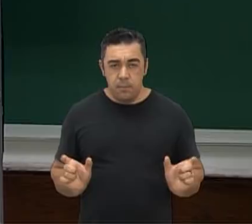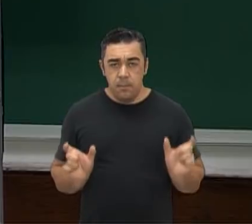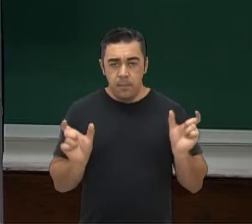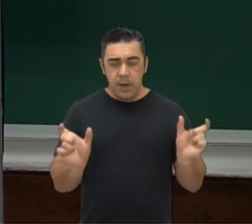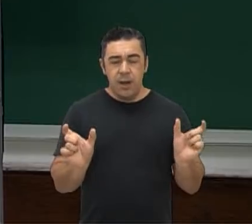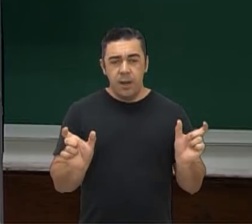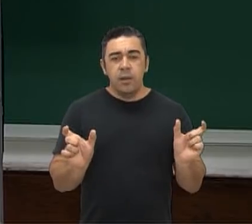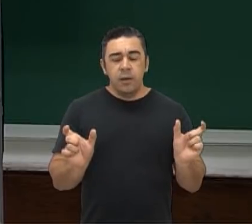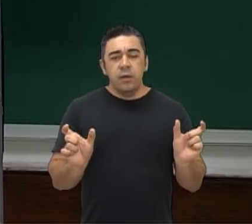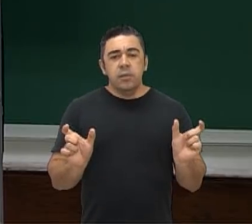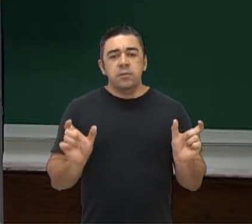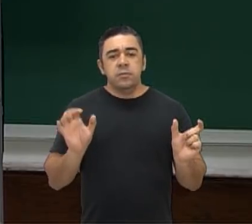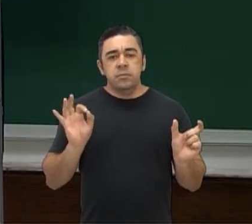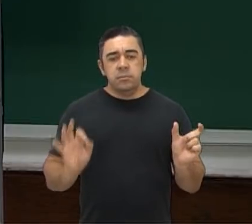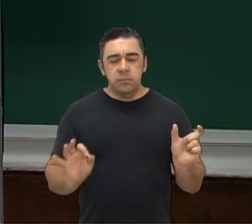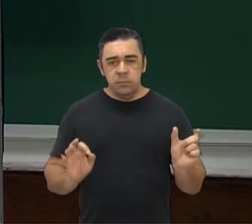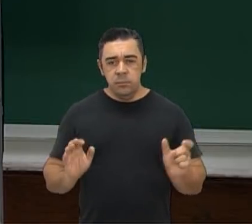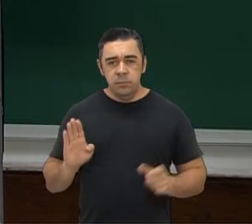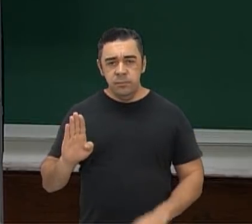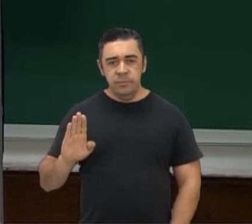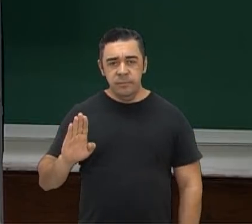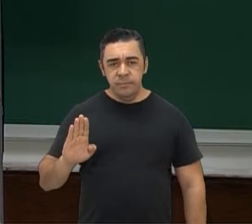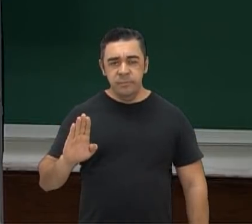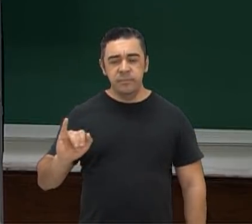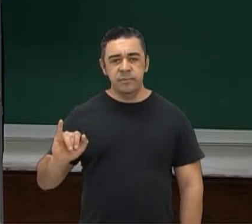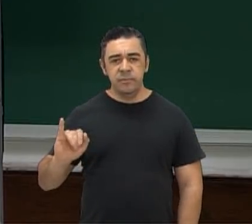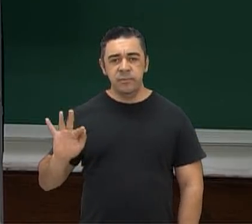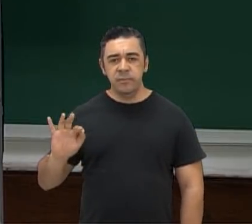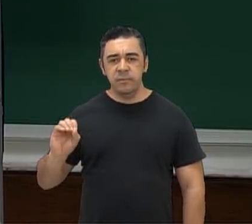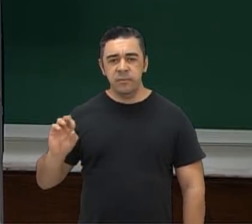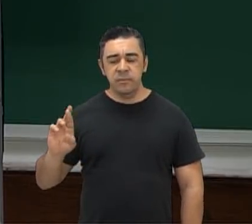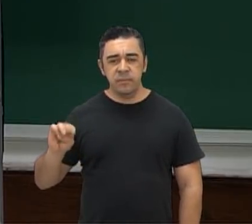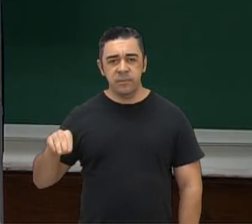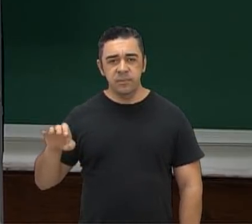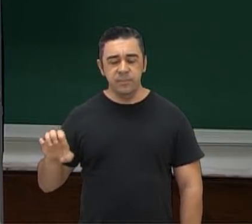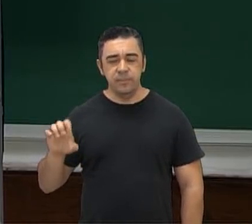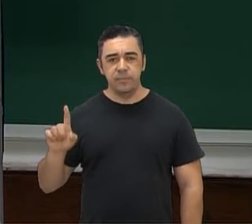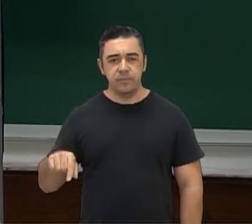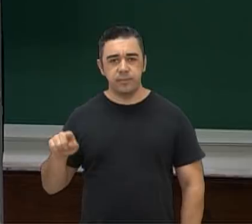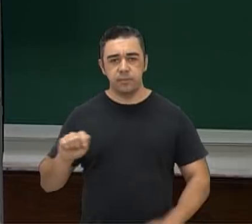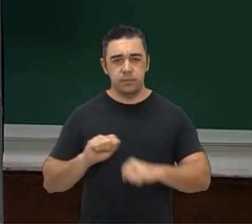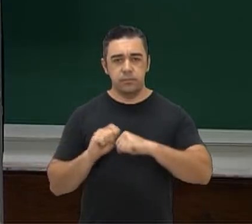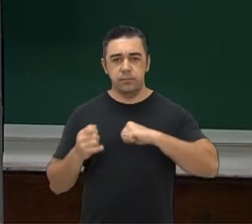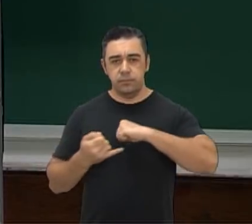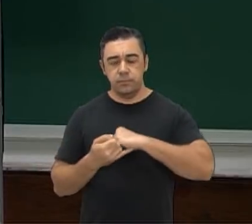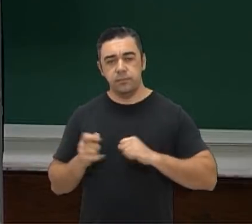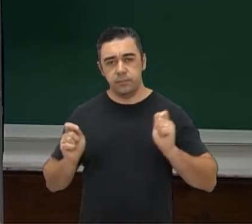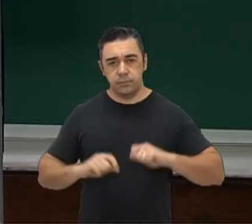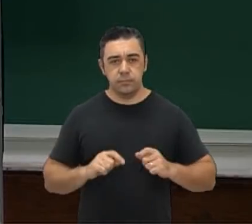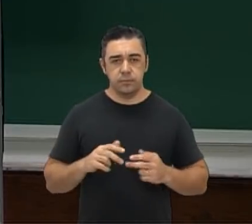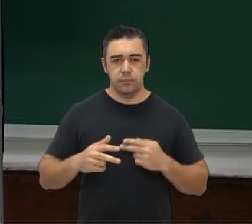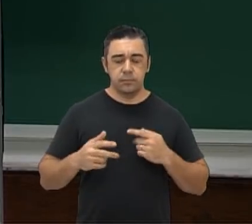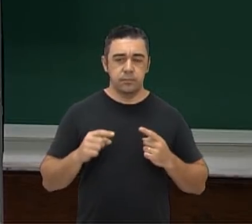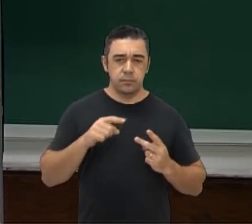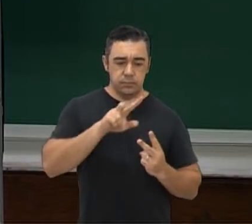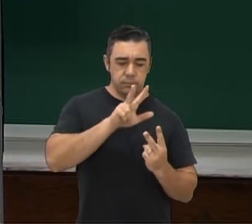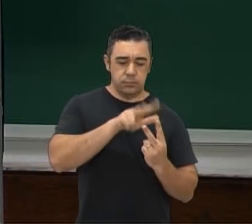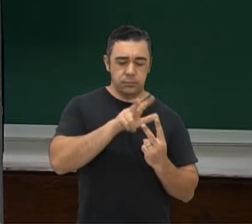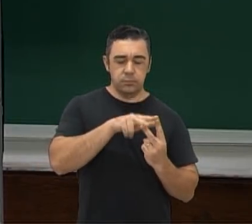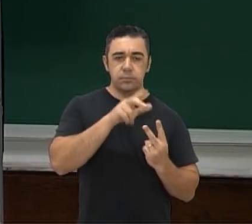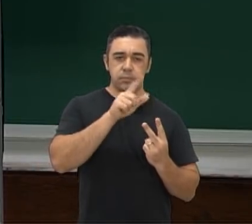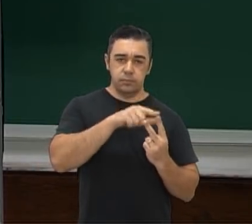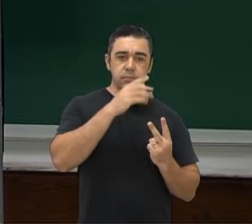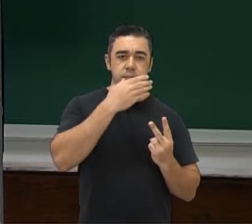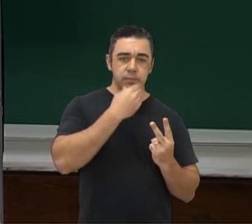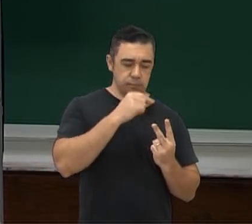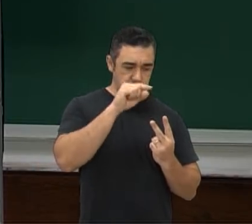um adjetivo considerado biforme. É um adjetivo, nesse caso, que que faz a relação no masculino com